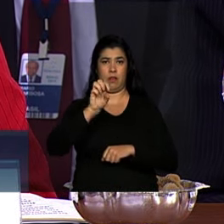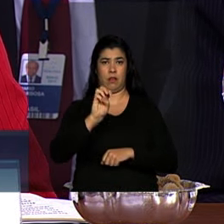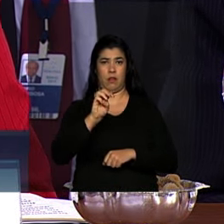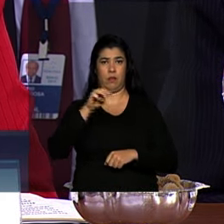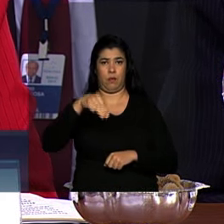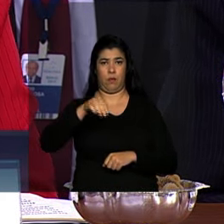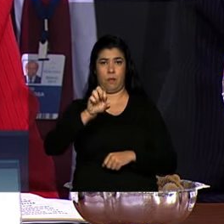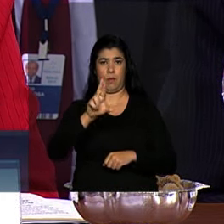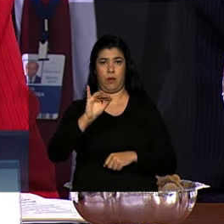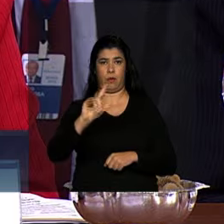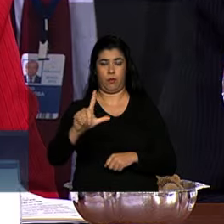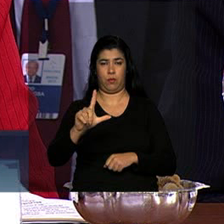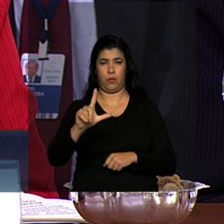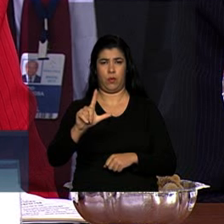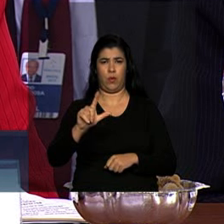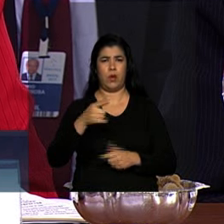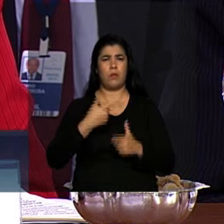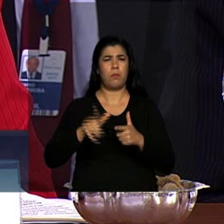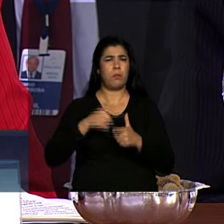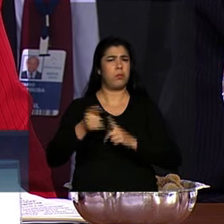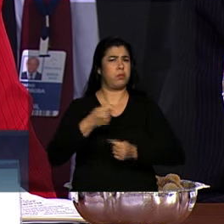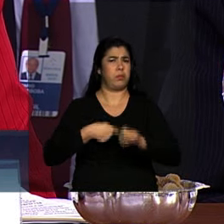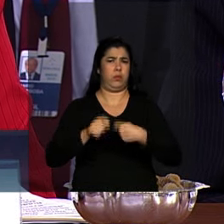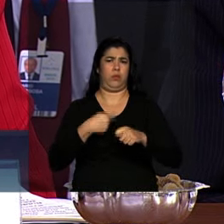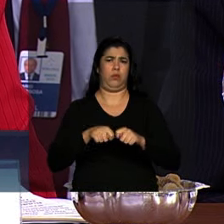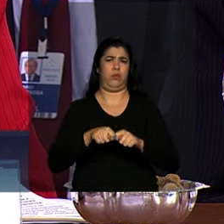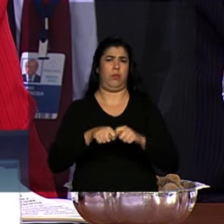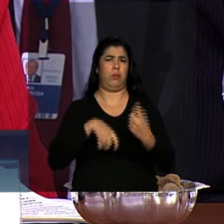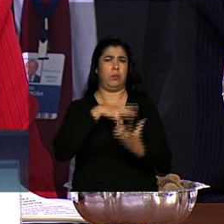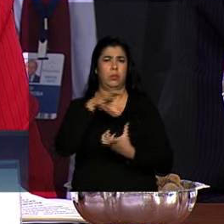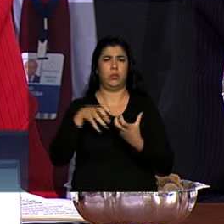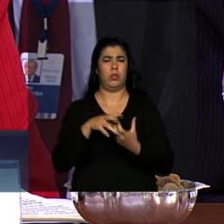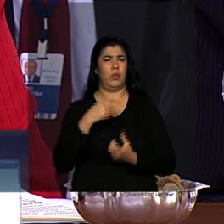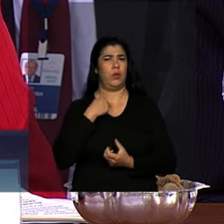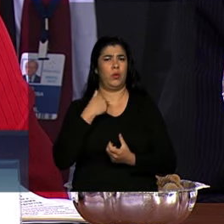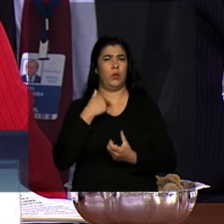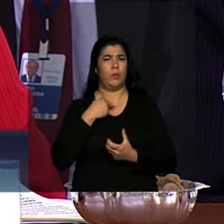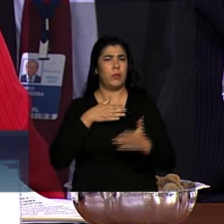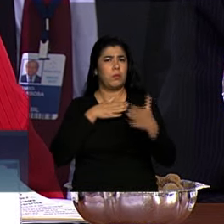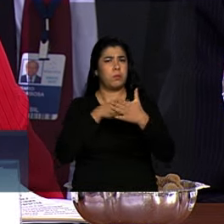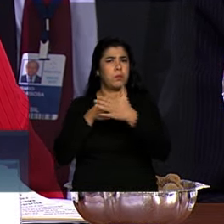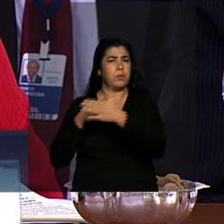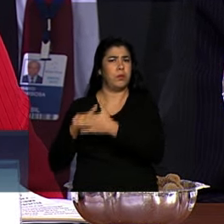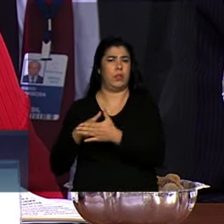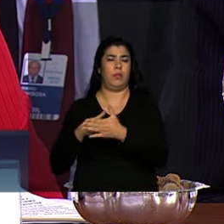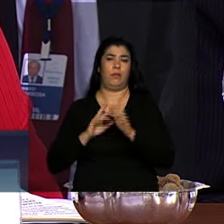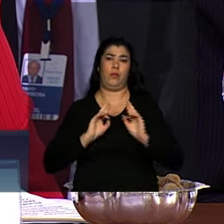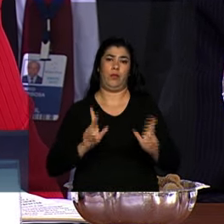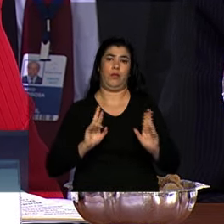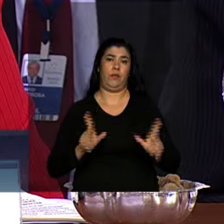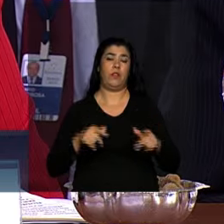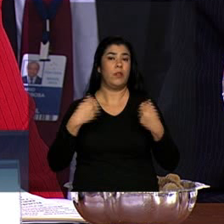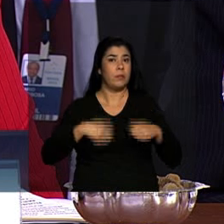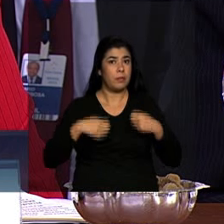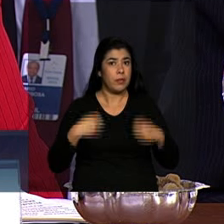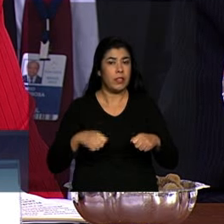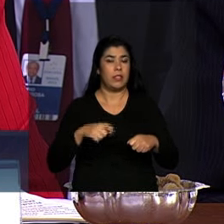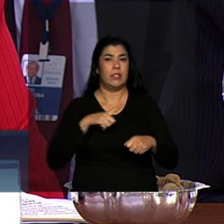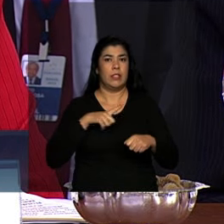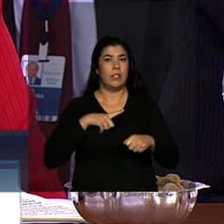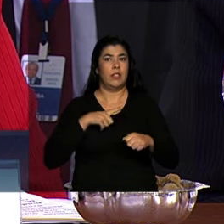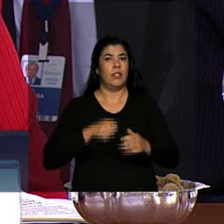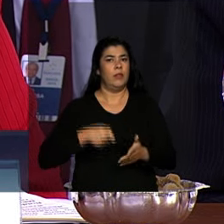pode ser razão para criarmos barreiras comerciais entre nós. Pelo contrário, ela deve reforçar